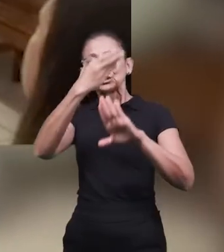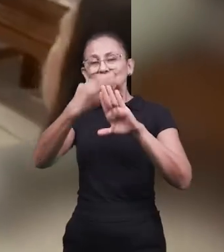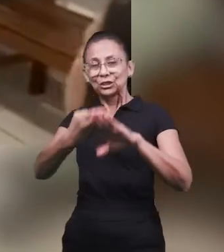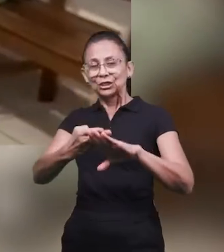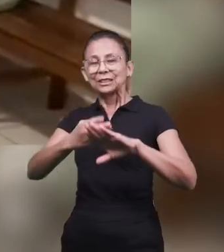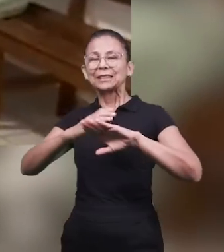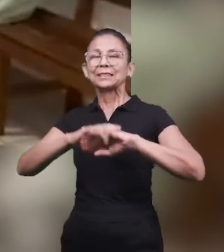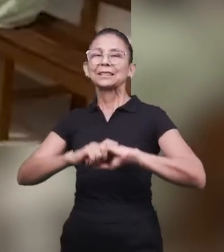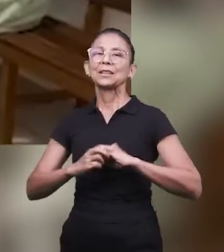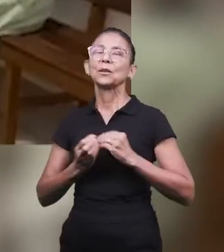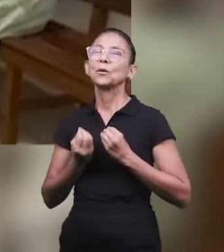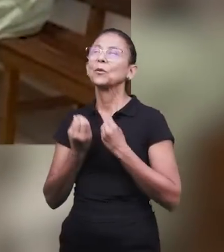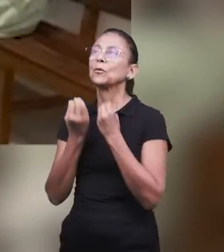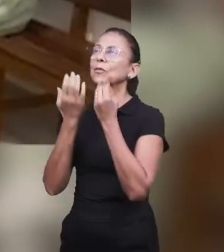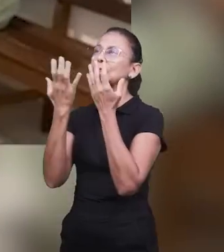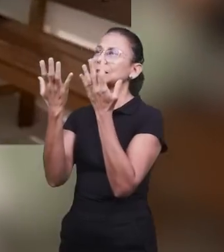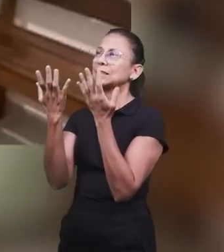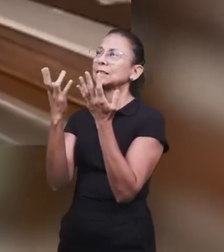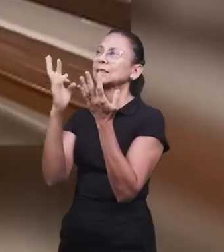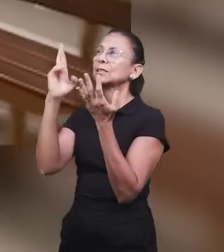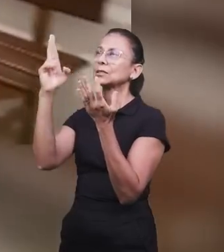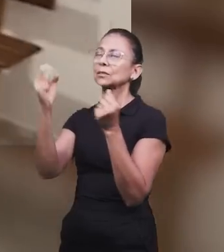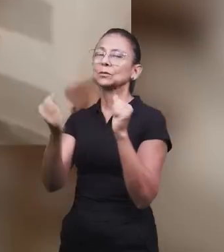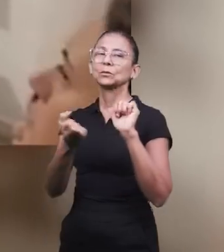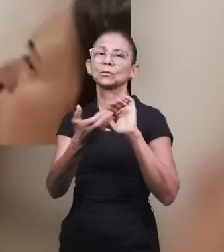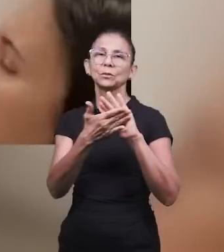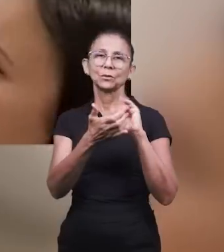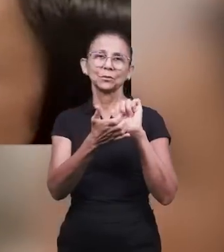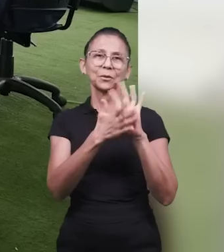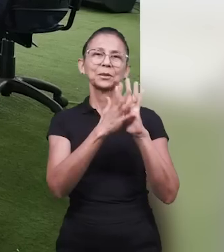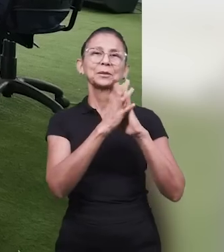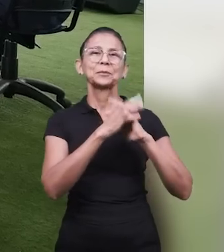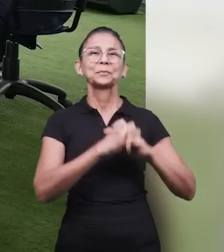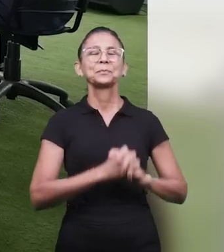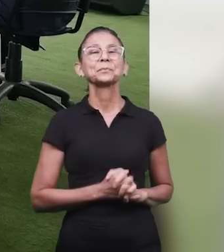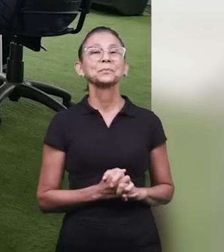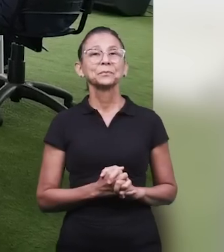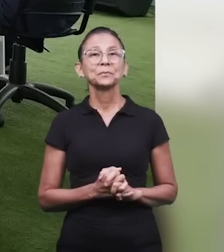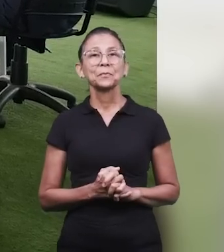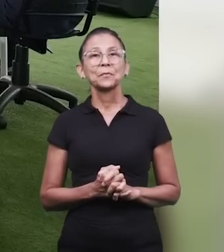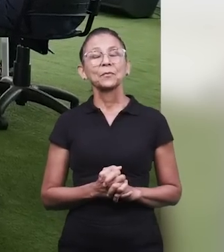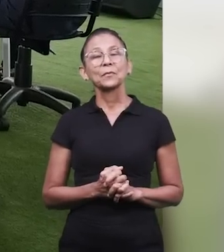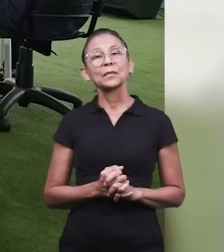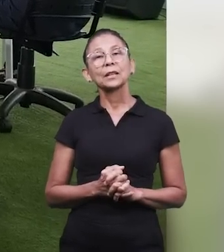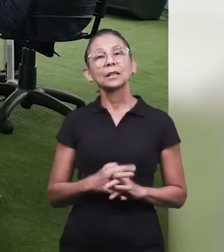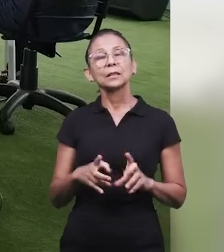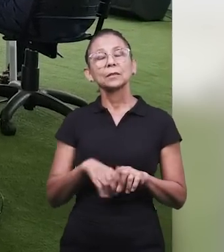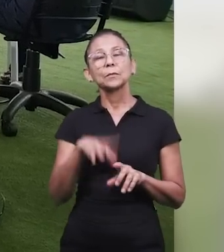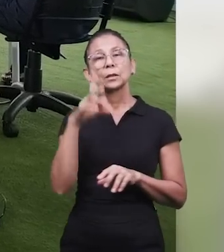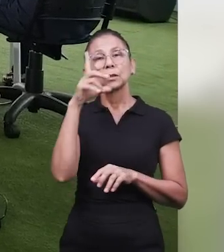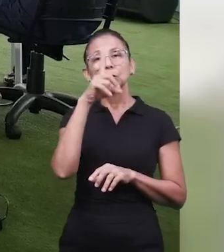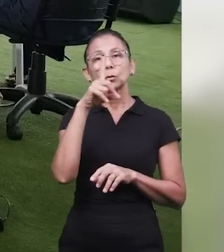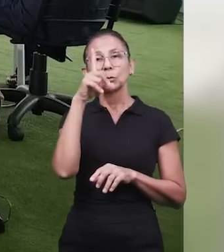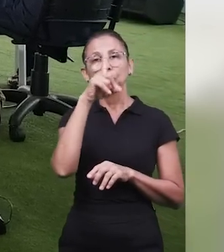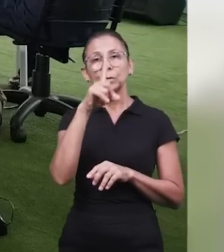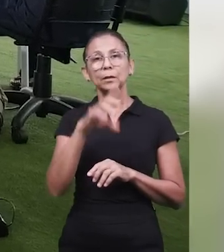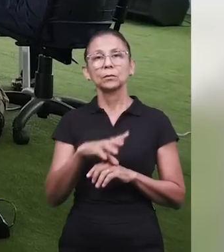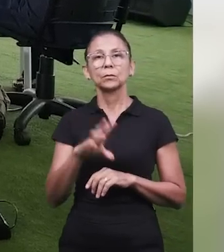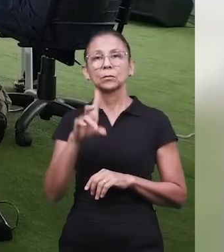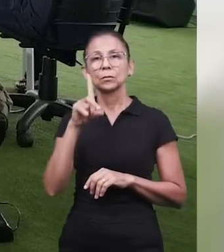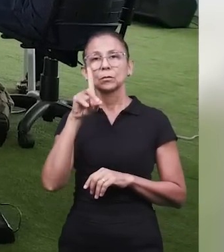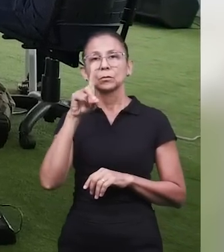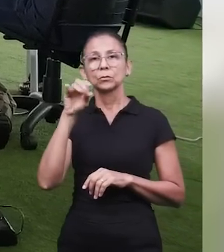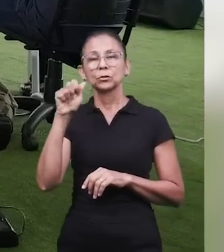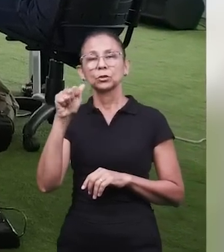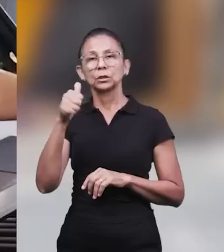à exaltação de louvor e glorificação ao nome do nosso Deus. E ontem, no domingo, dia 19 de março, foi realizado na cidade de